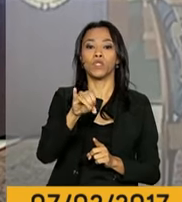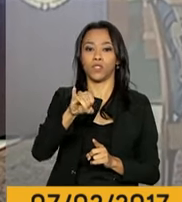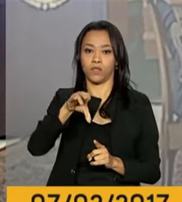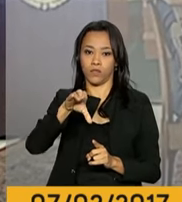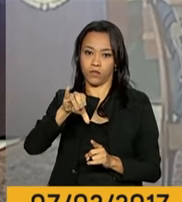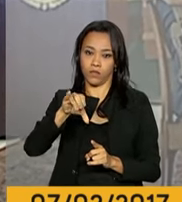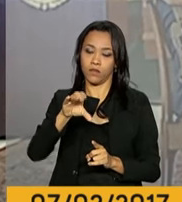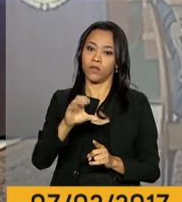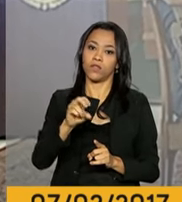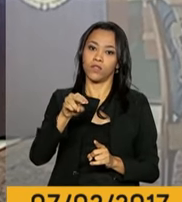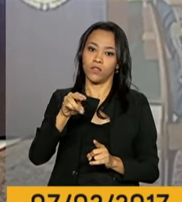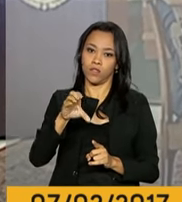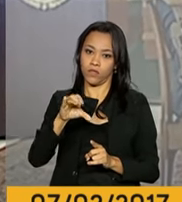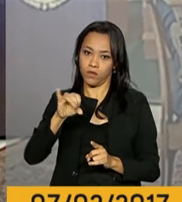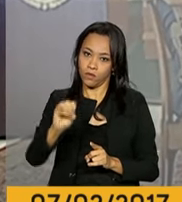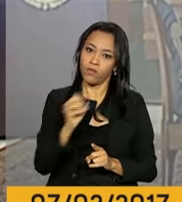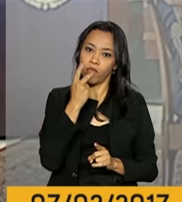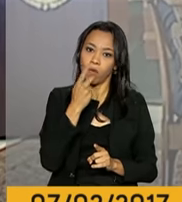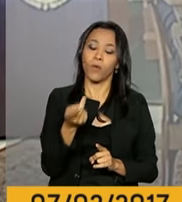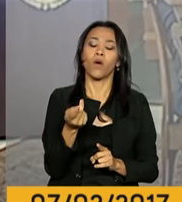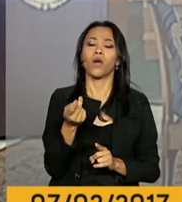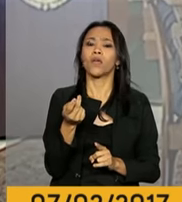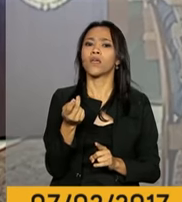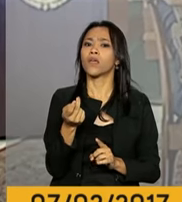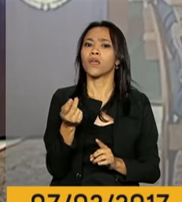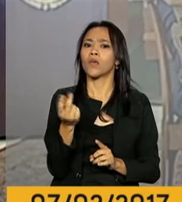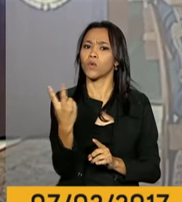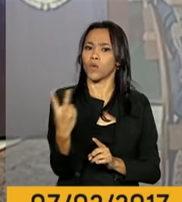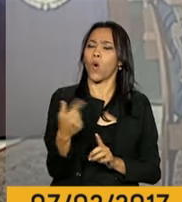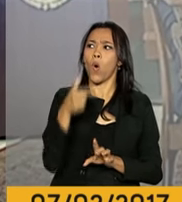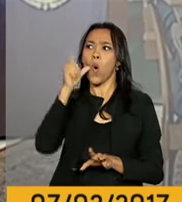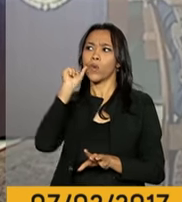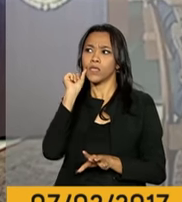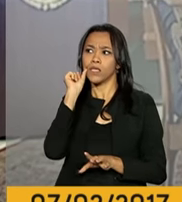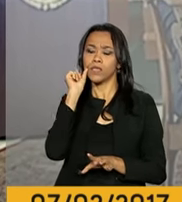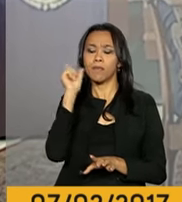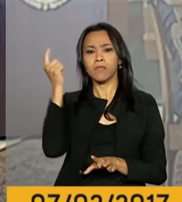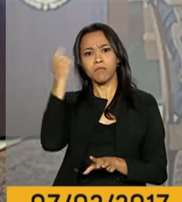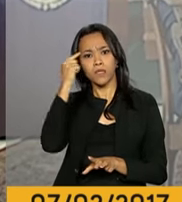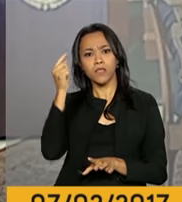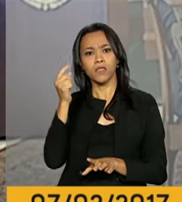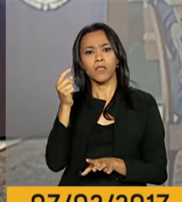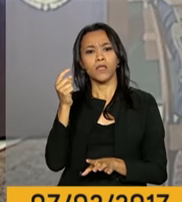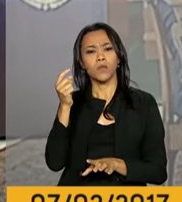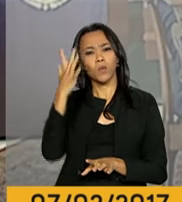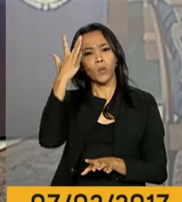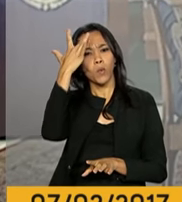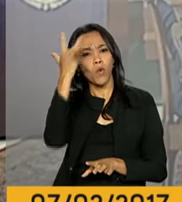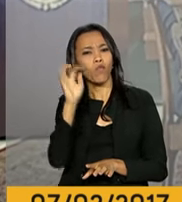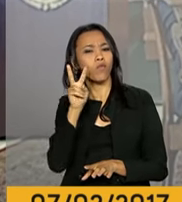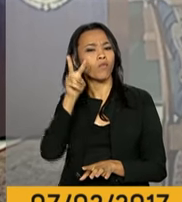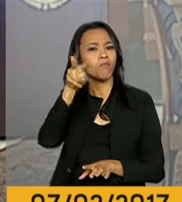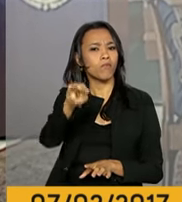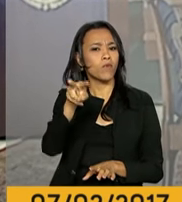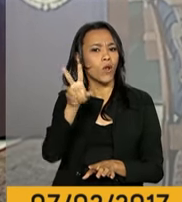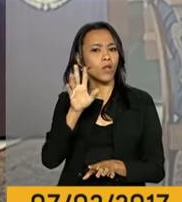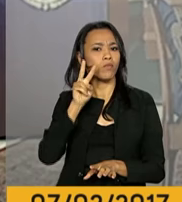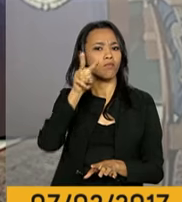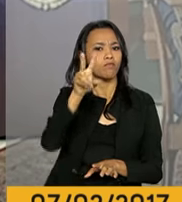reunião eu falo portanto de ontem com os olhos no amanhã um amanhã que depende do